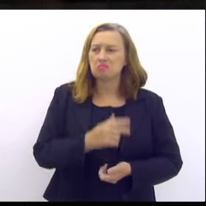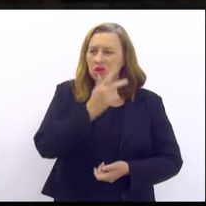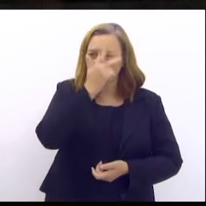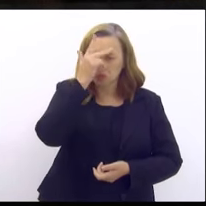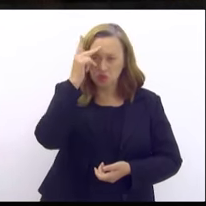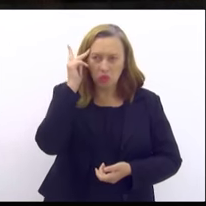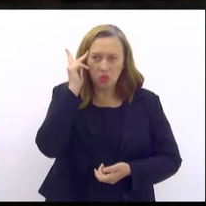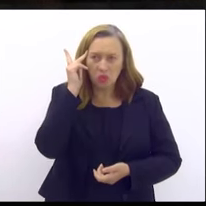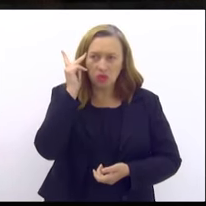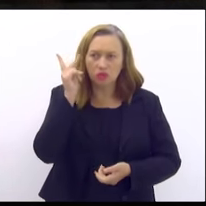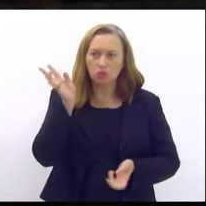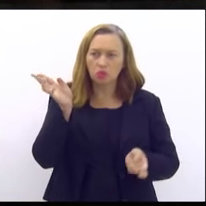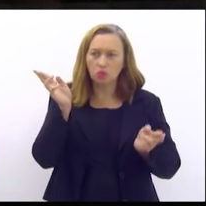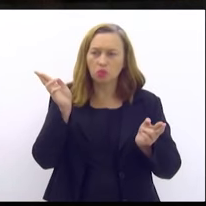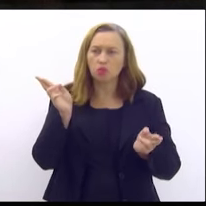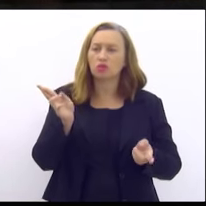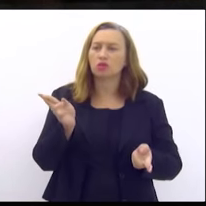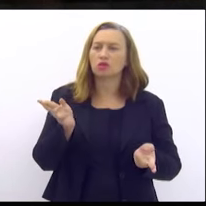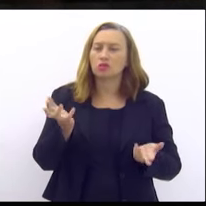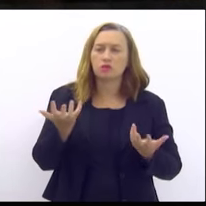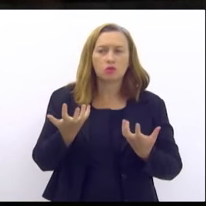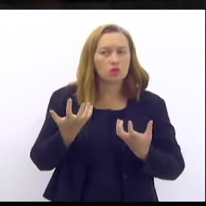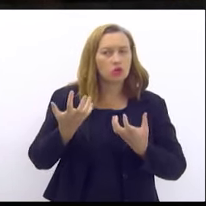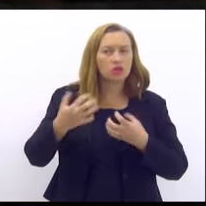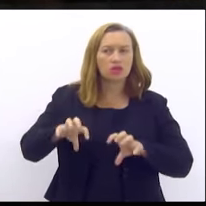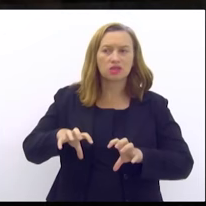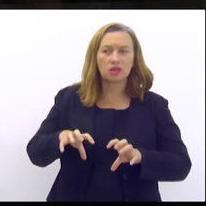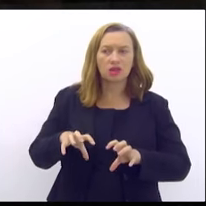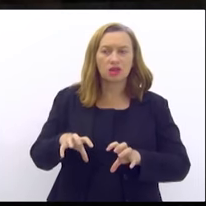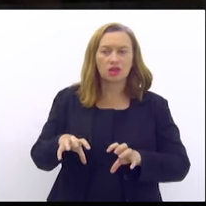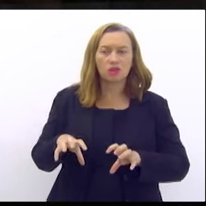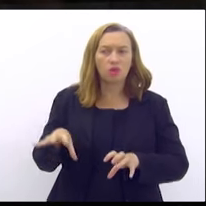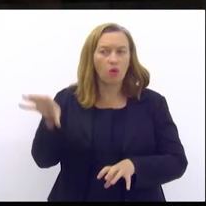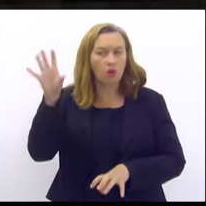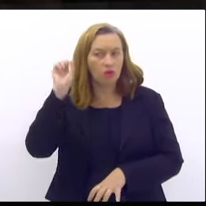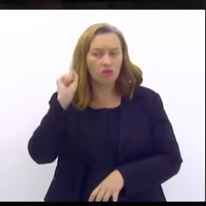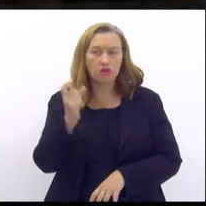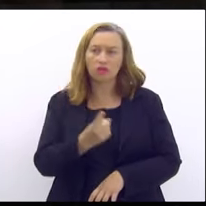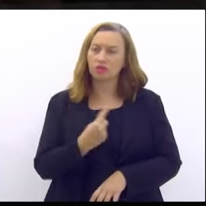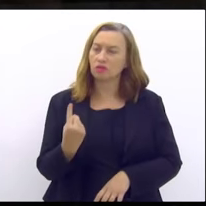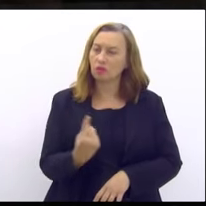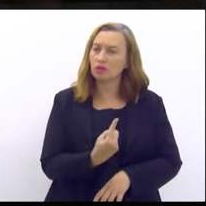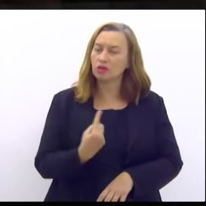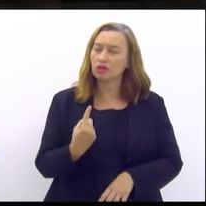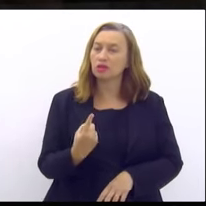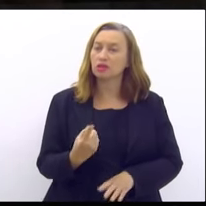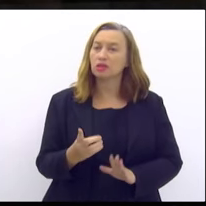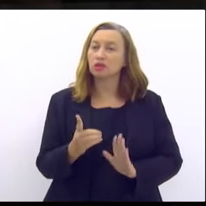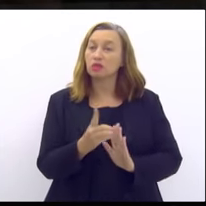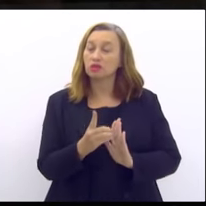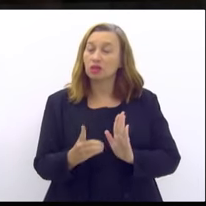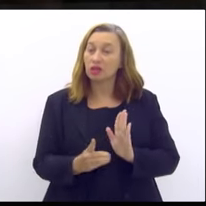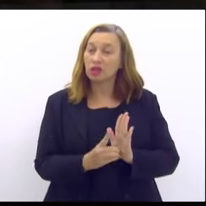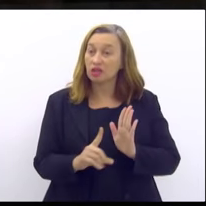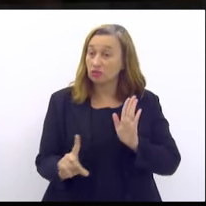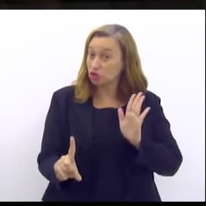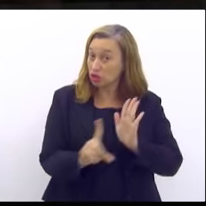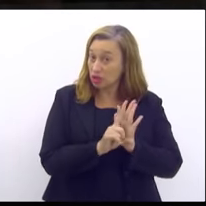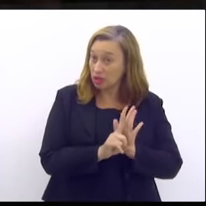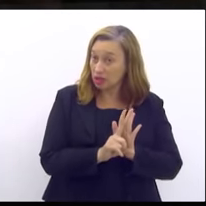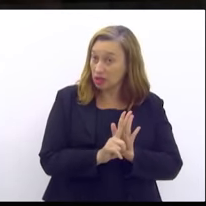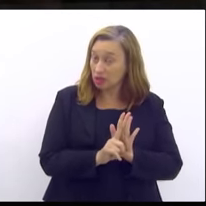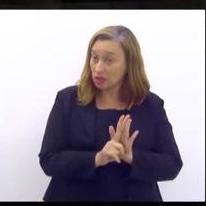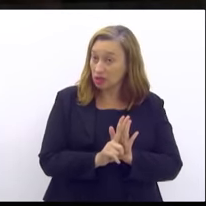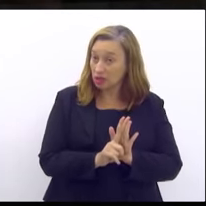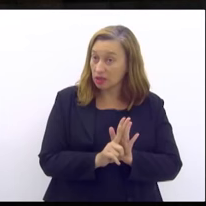surdos que demos entrada a época com decreto legislativo para